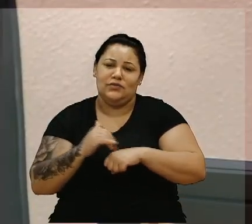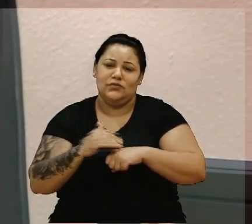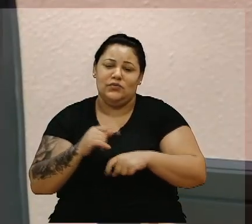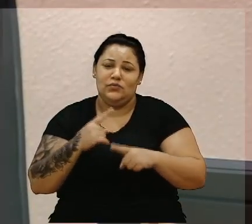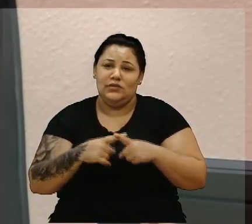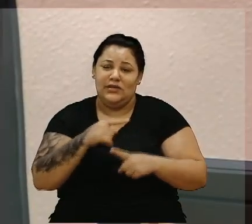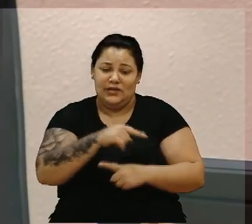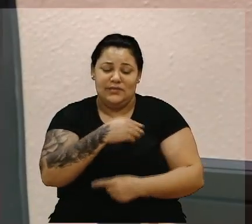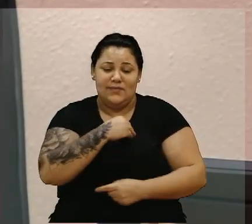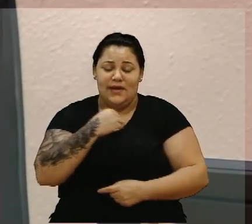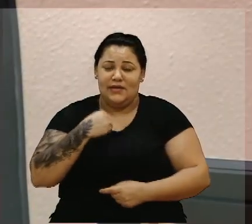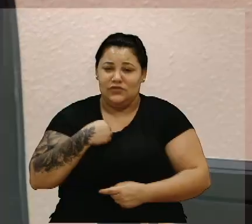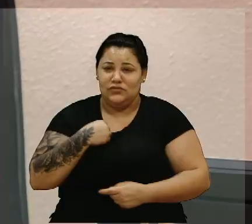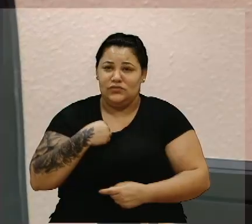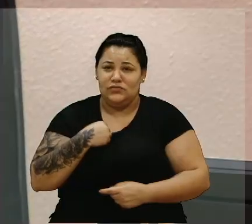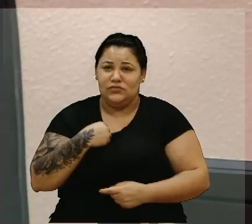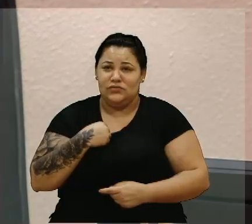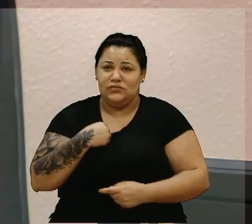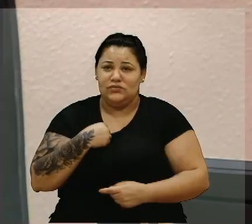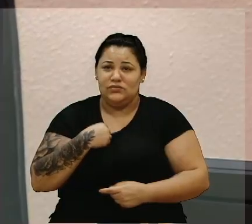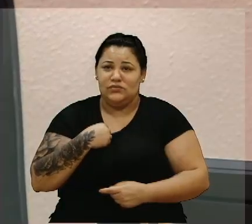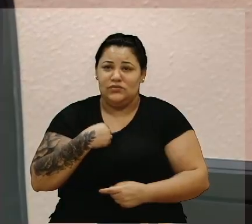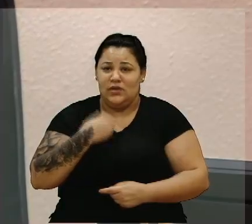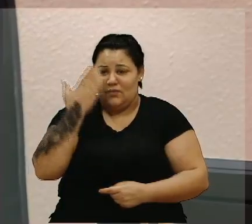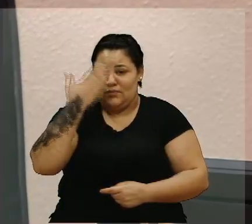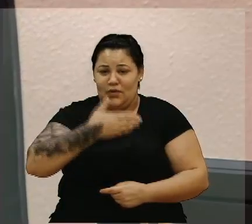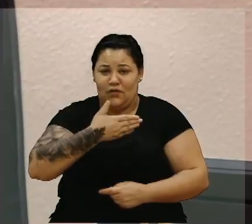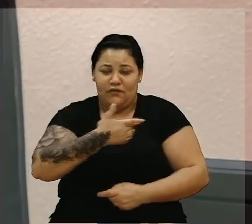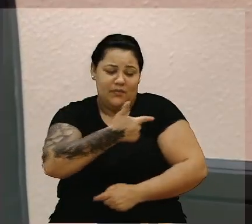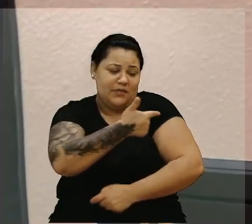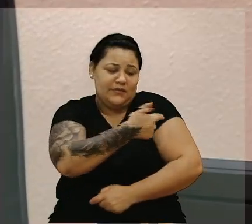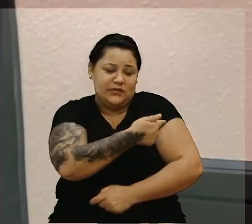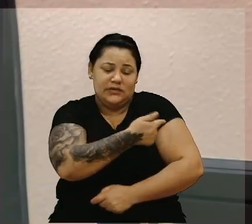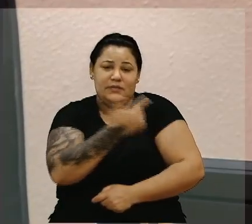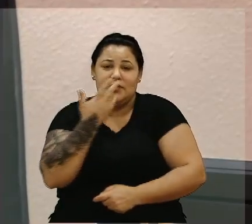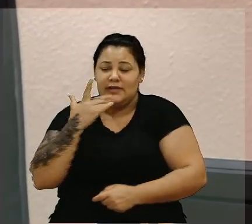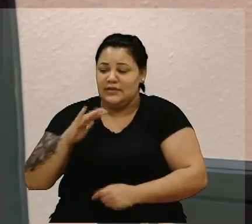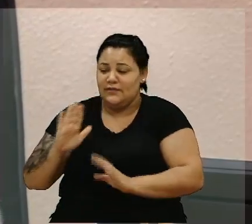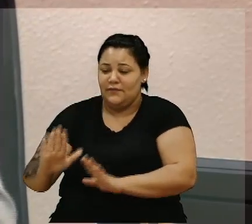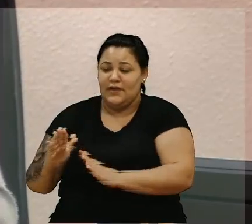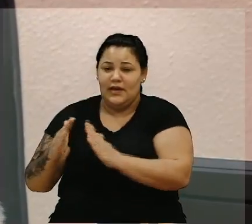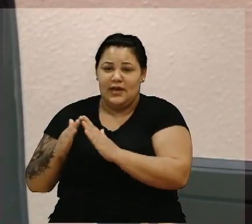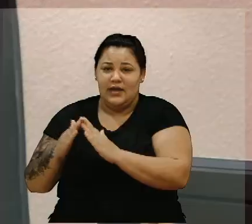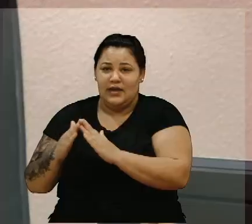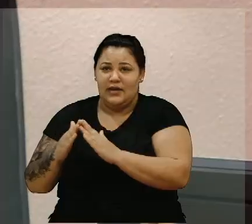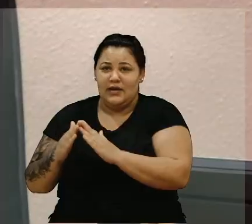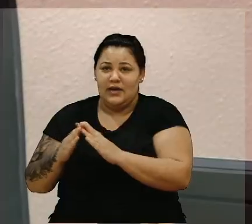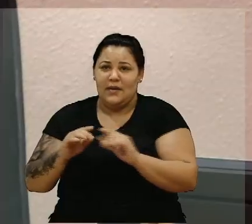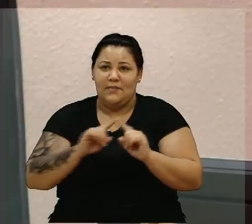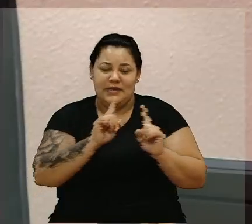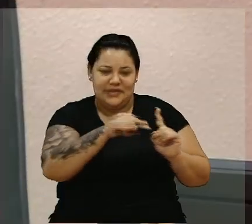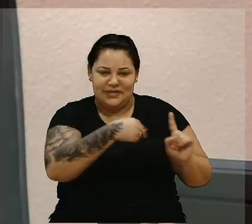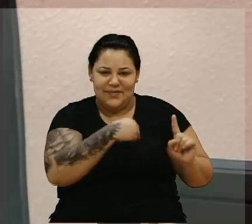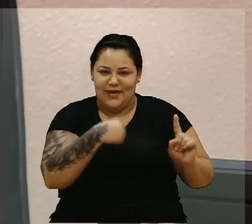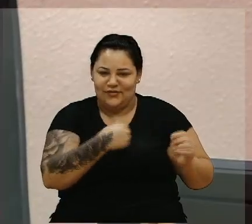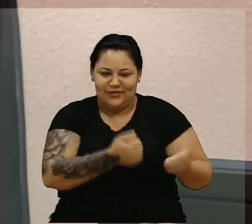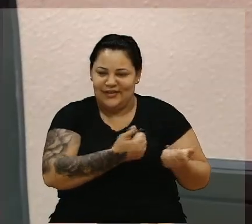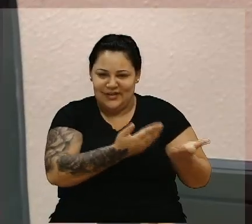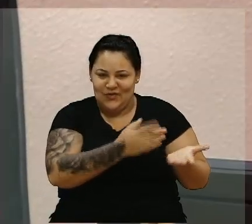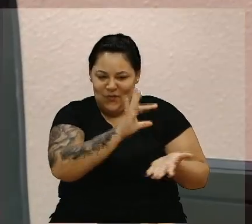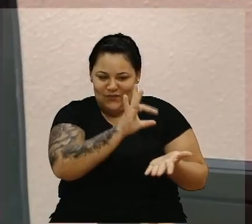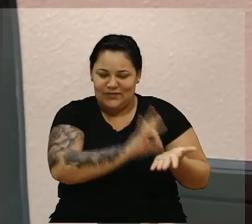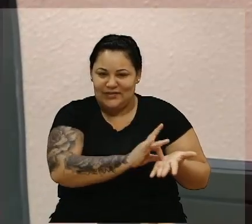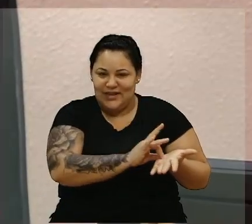mesmo médico, o atestado dele vale para a vacina e para essa criança ficar em casa. Mas esse mesmo médico dando laudo, ele precisa